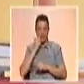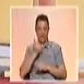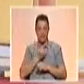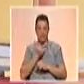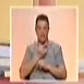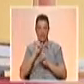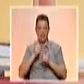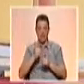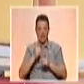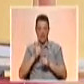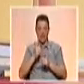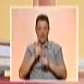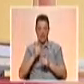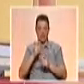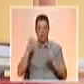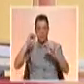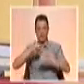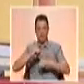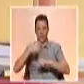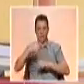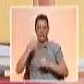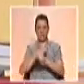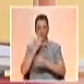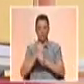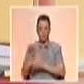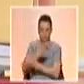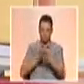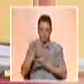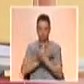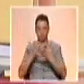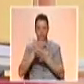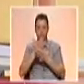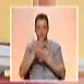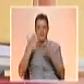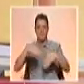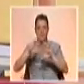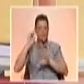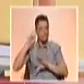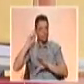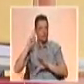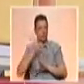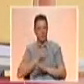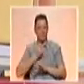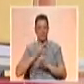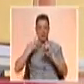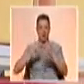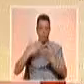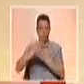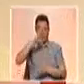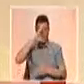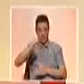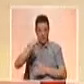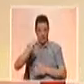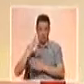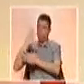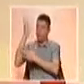pôr de acordo e que têm que funcionar em conjunto? Falámos aqui delas várias vezes, mas é importante a gente identificá-las. Os ministérios